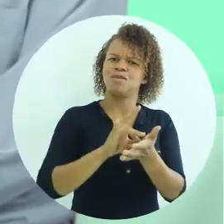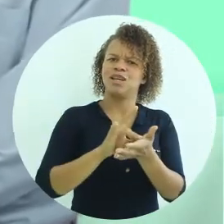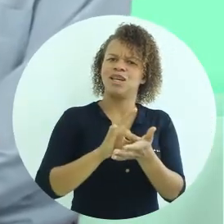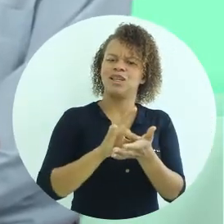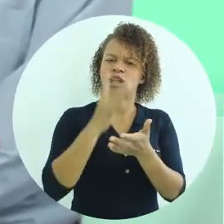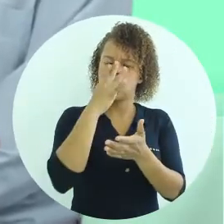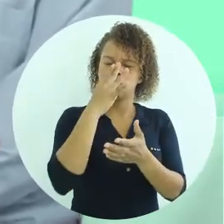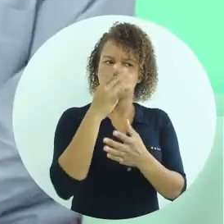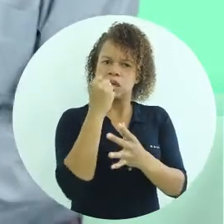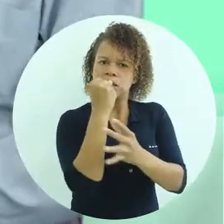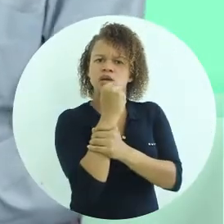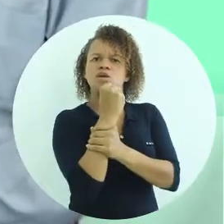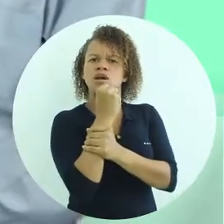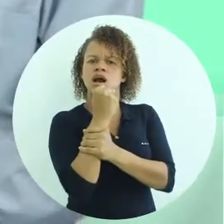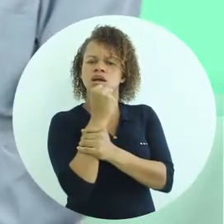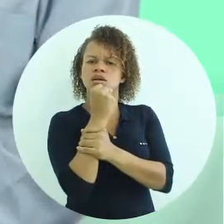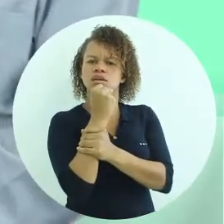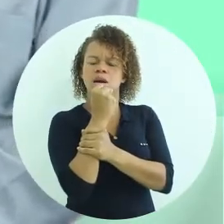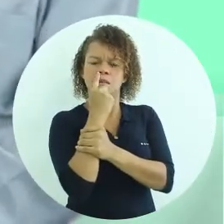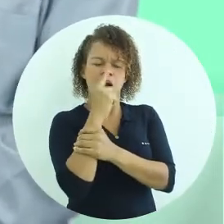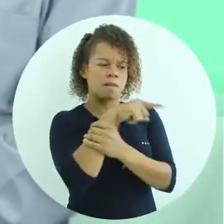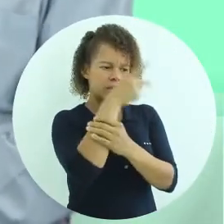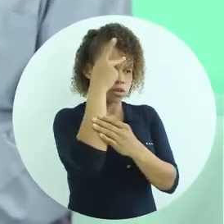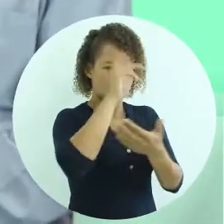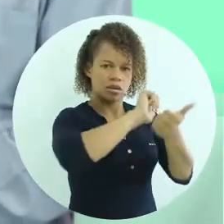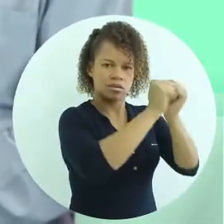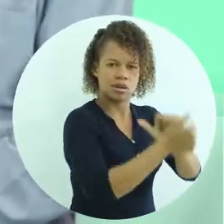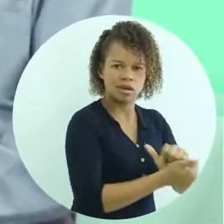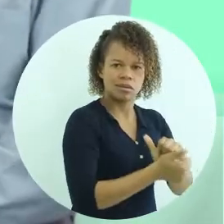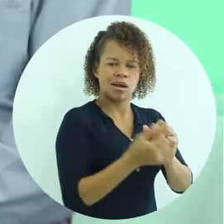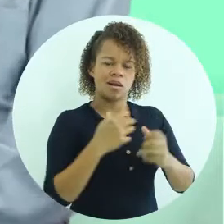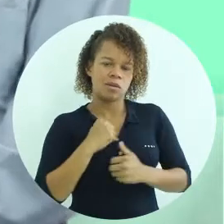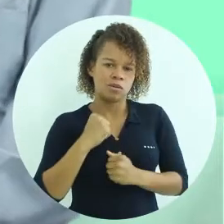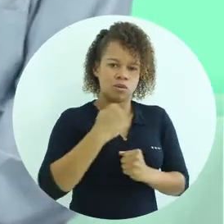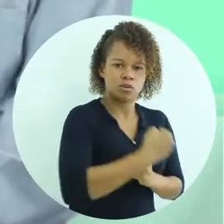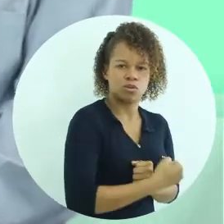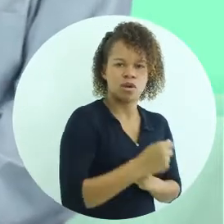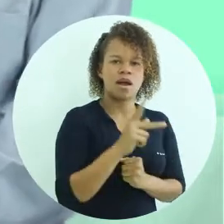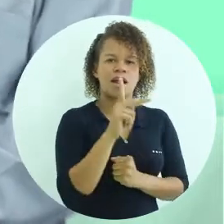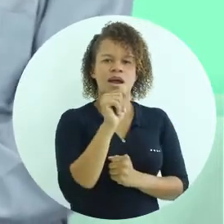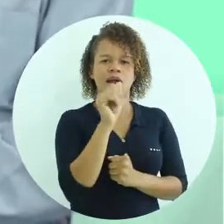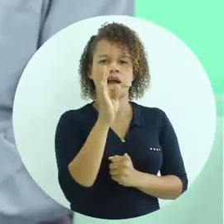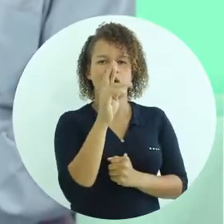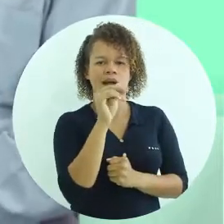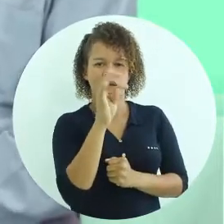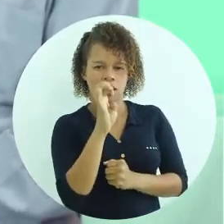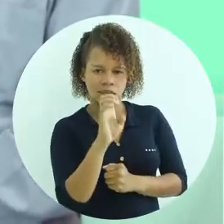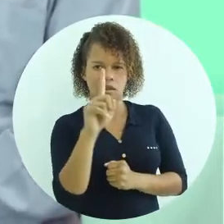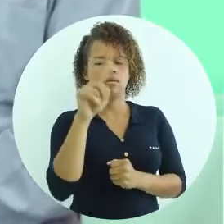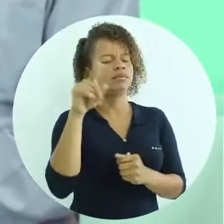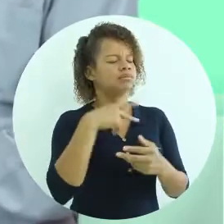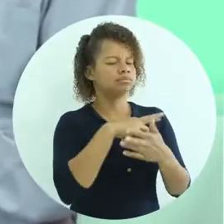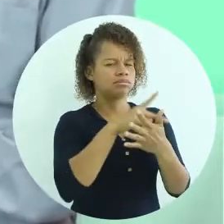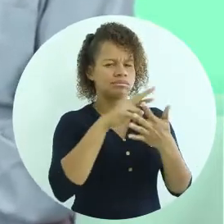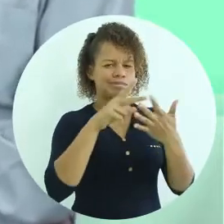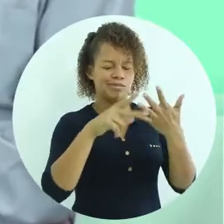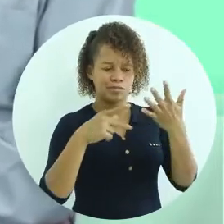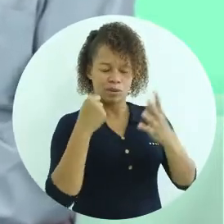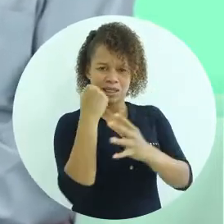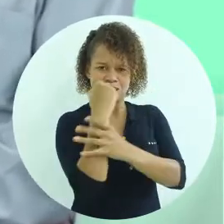desse uma segurança para o atleta de artes marciais, né, que precisa assim de uma